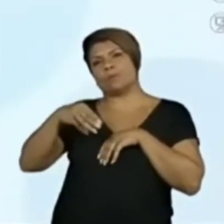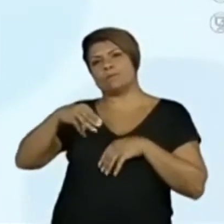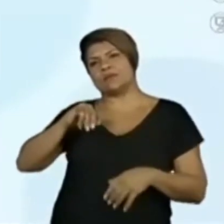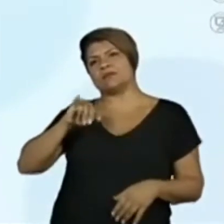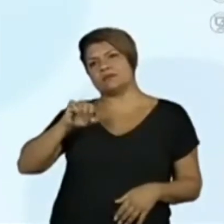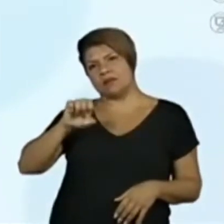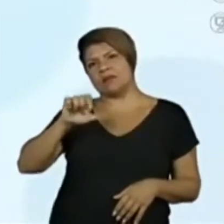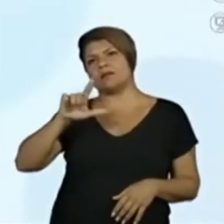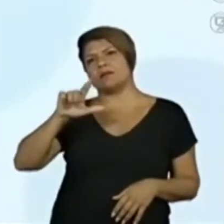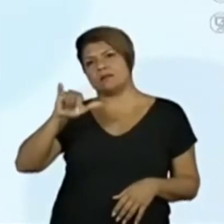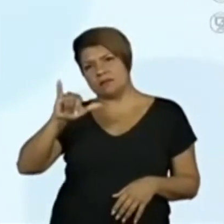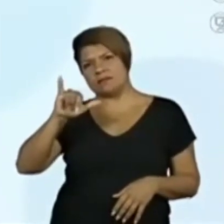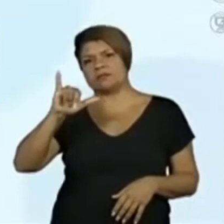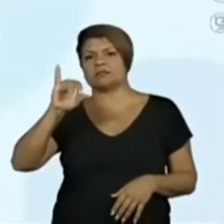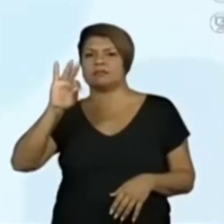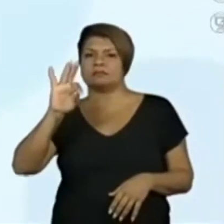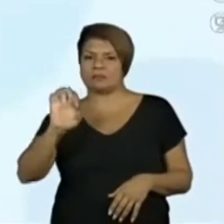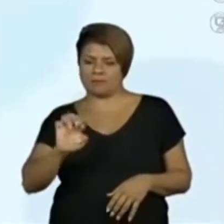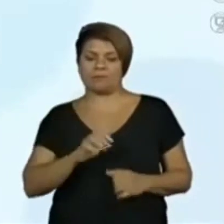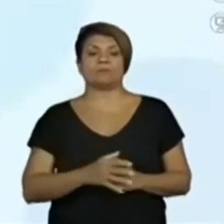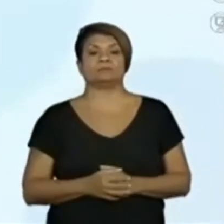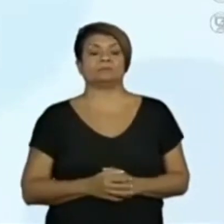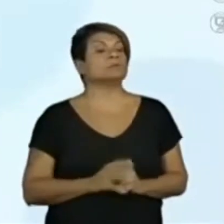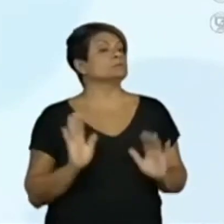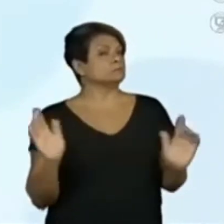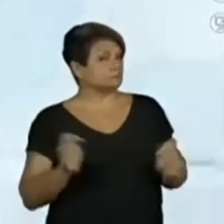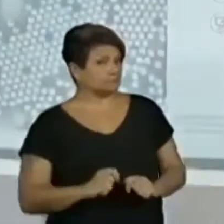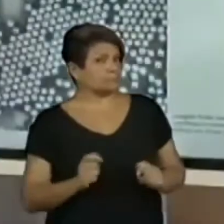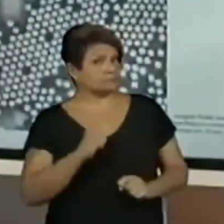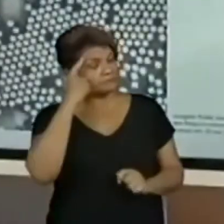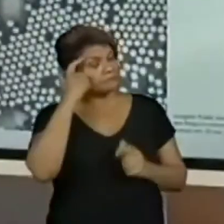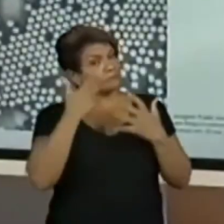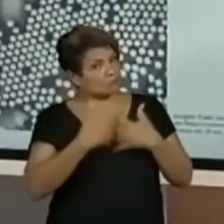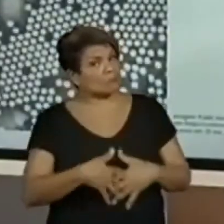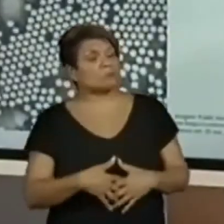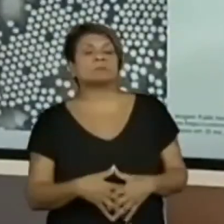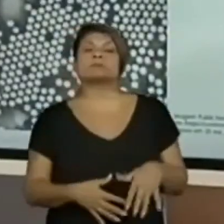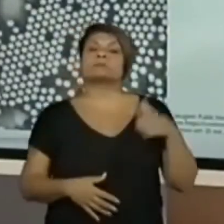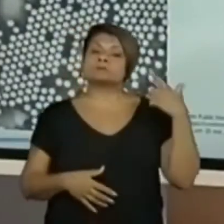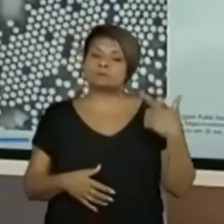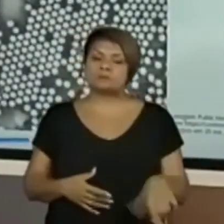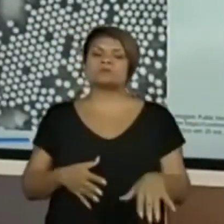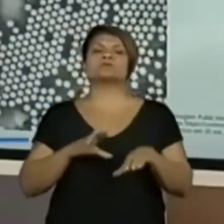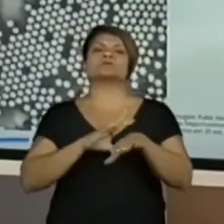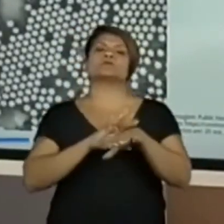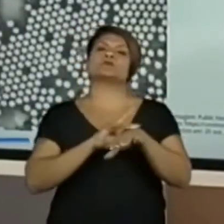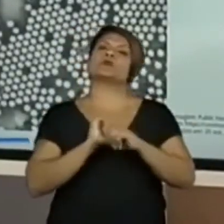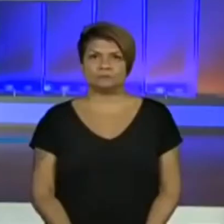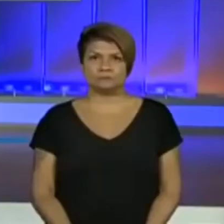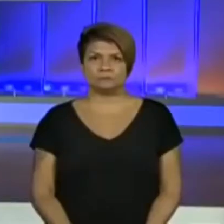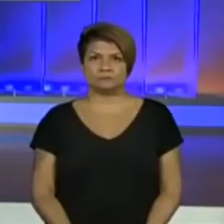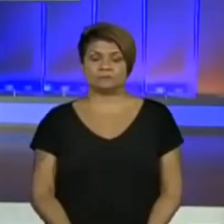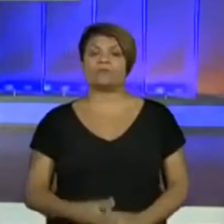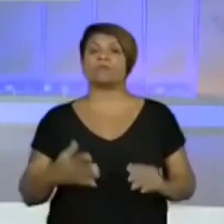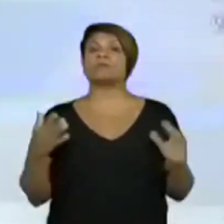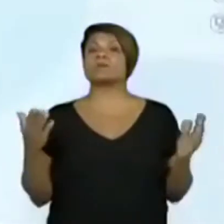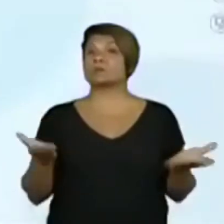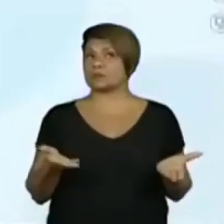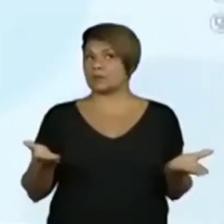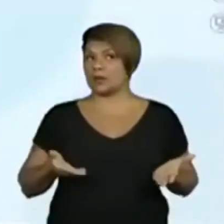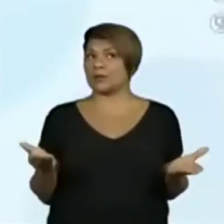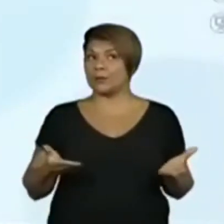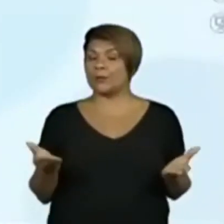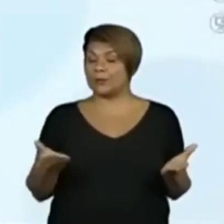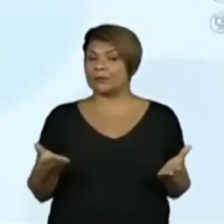Então, podemos pensar aí em mais uma doença causada por micro-organismos.